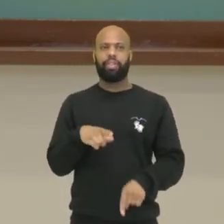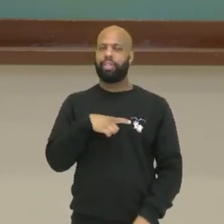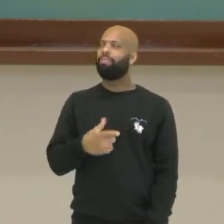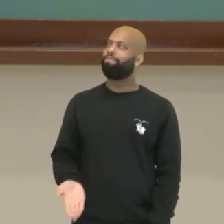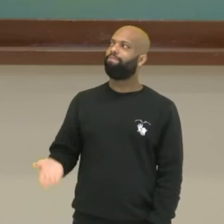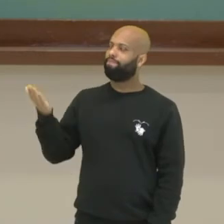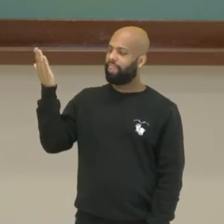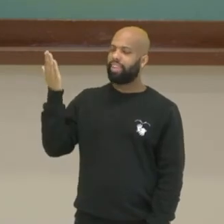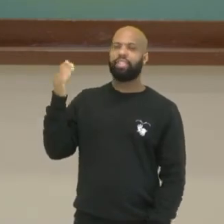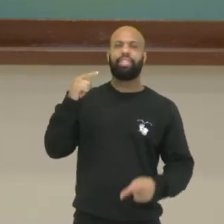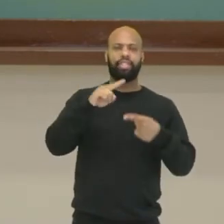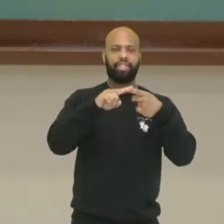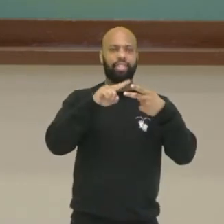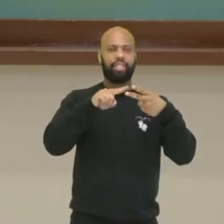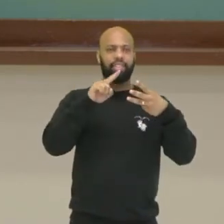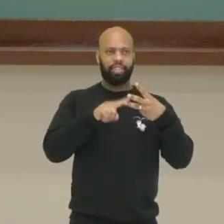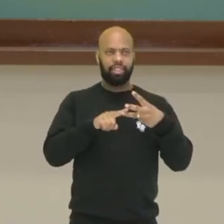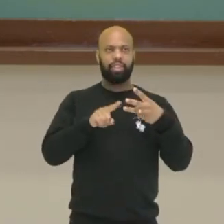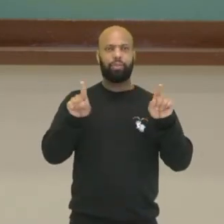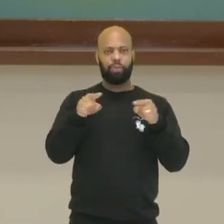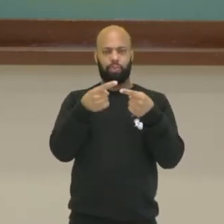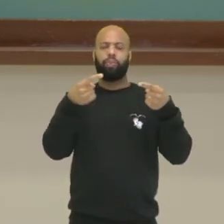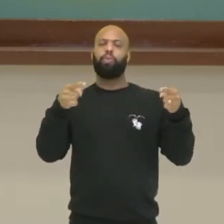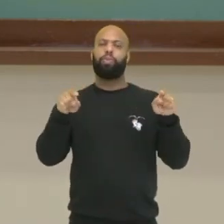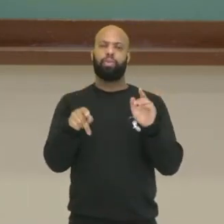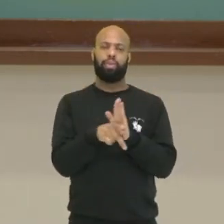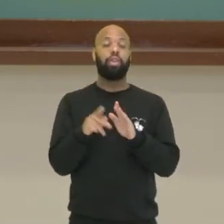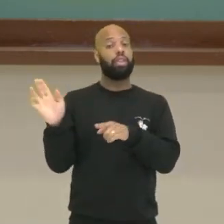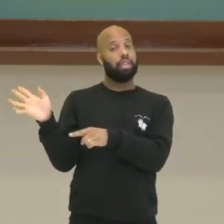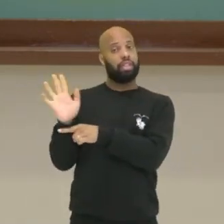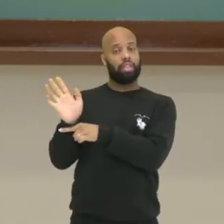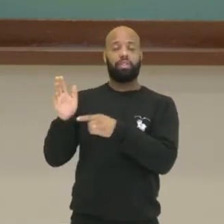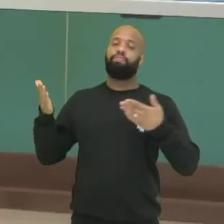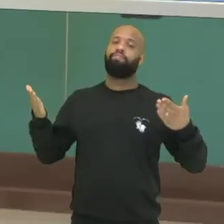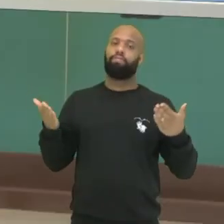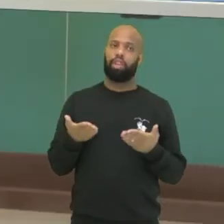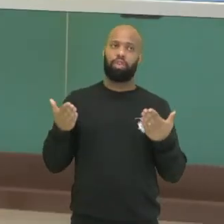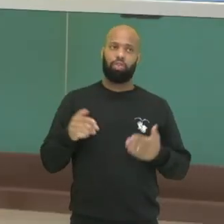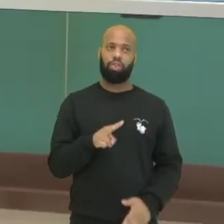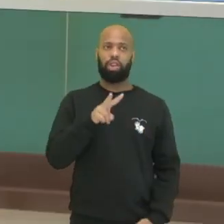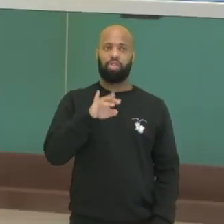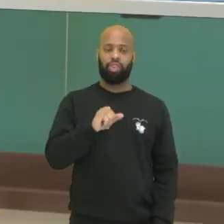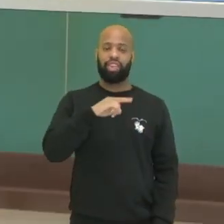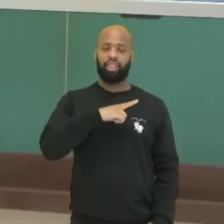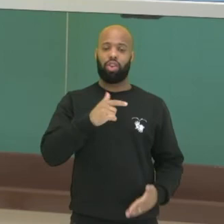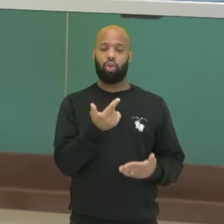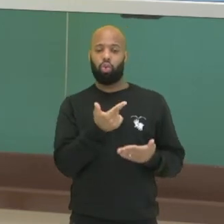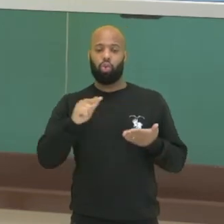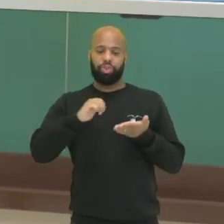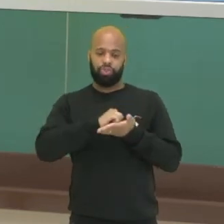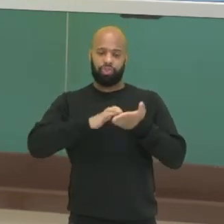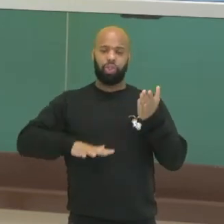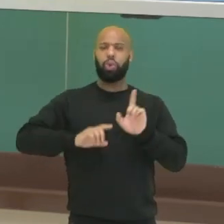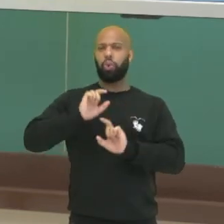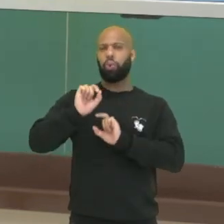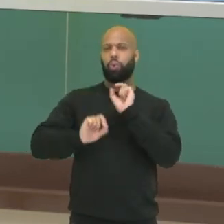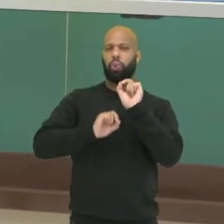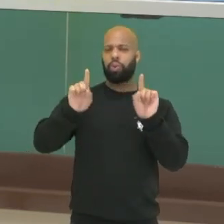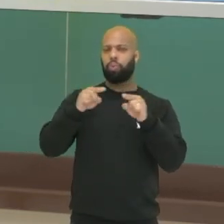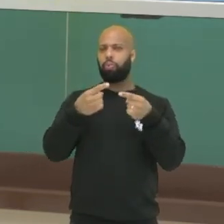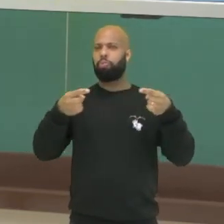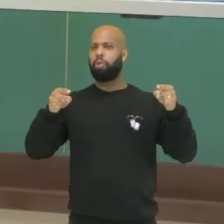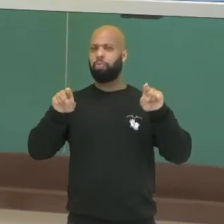dessas 3 trilhas maravilhosas. Vamos então aqui, galera, mais uma atividade? O que é uma trilha